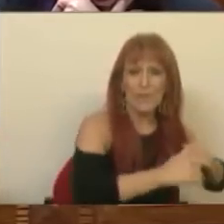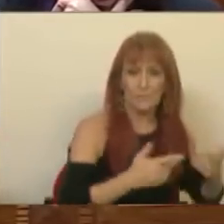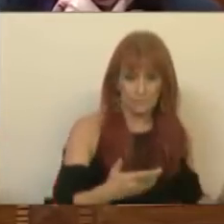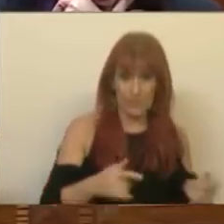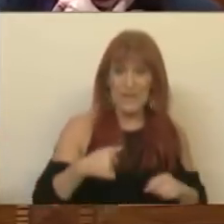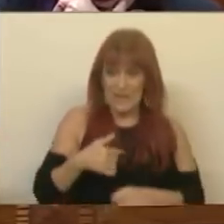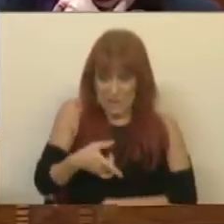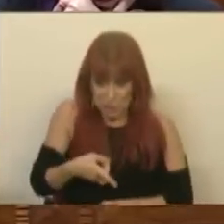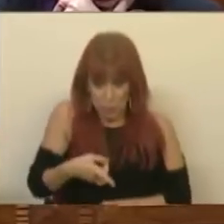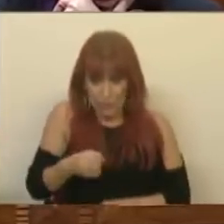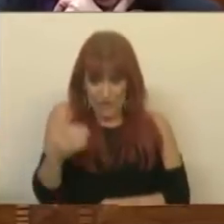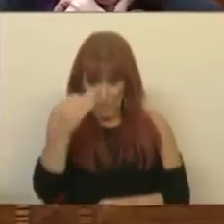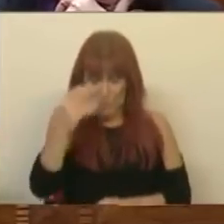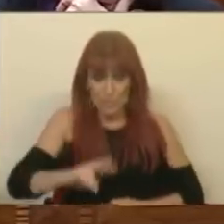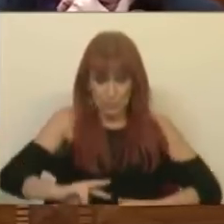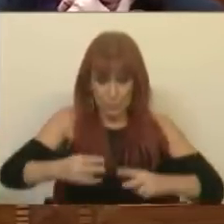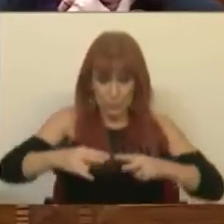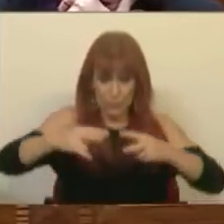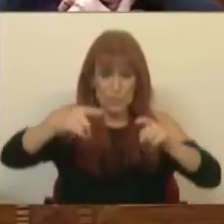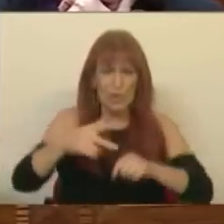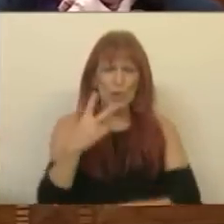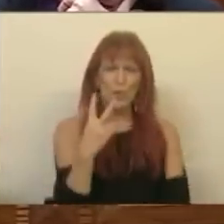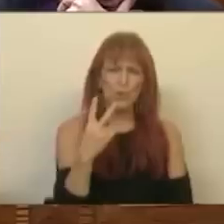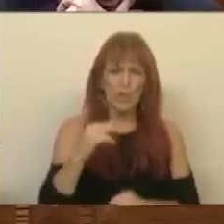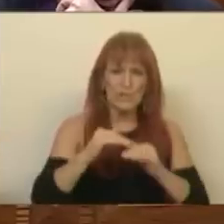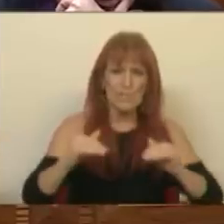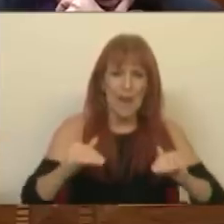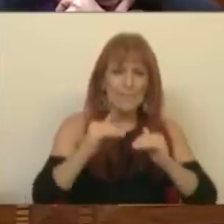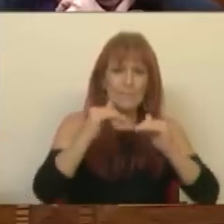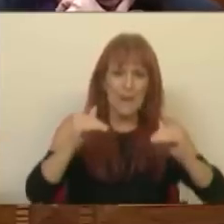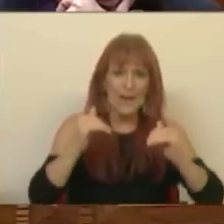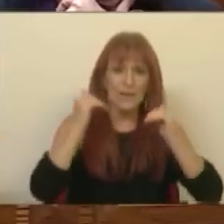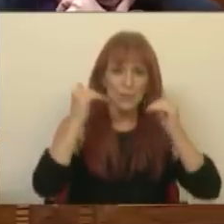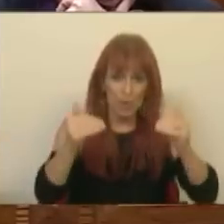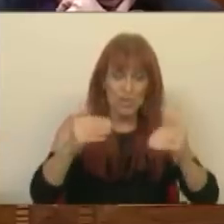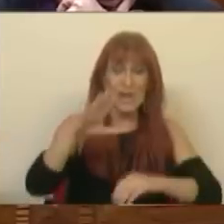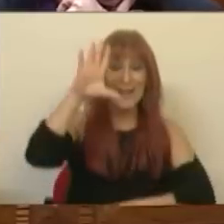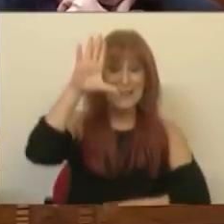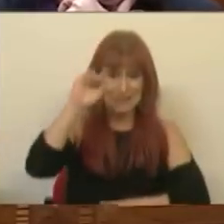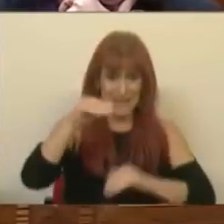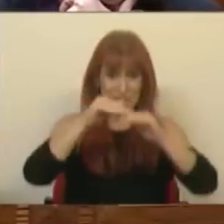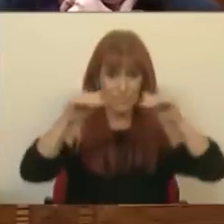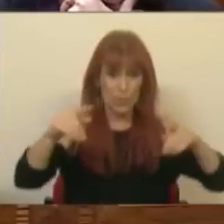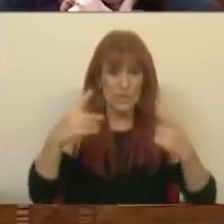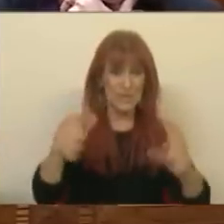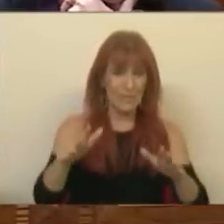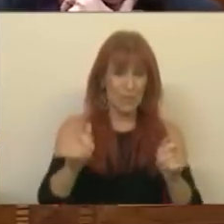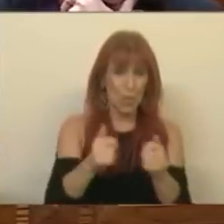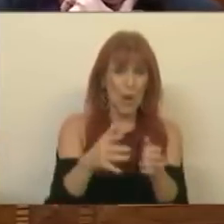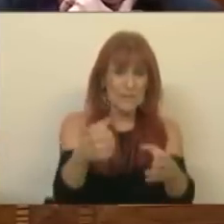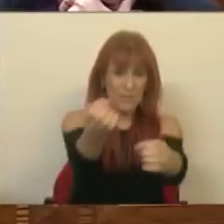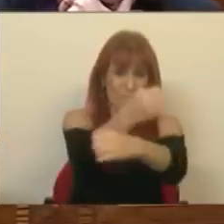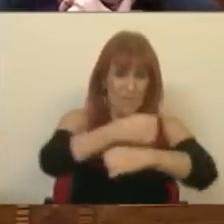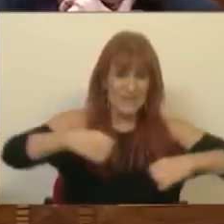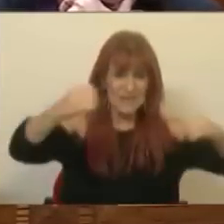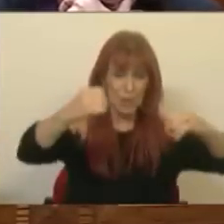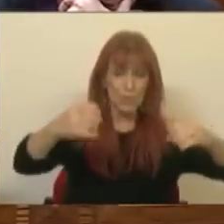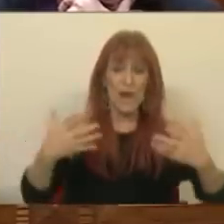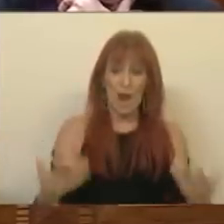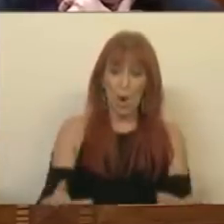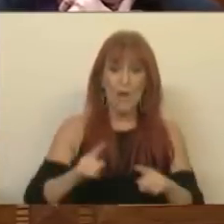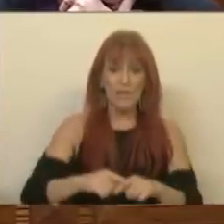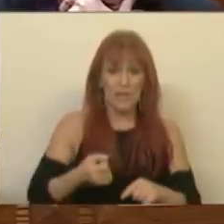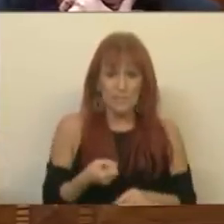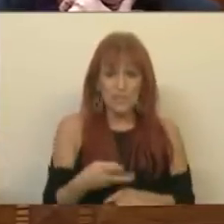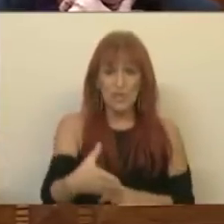desses 90% já progrediram mesmo dois escalões no décimos Escalão começar estava praticamente vazio neste